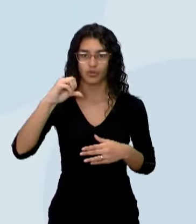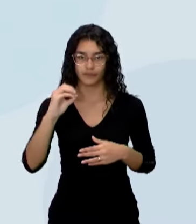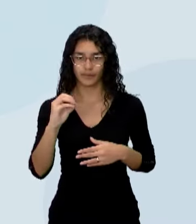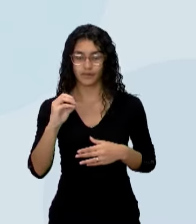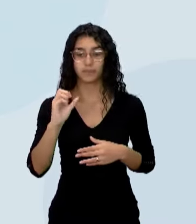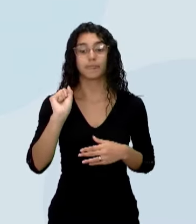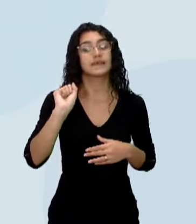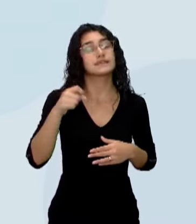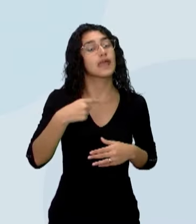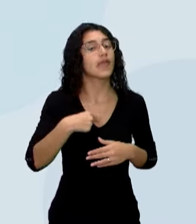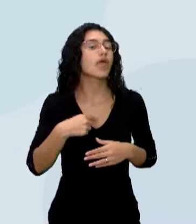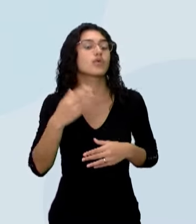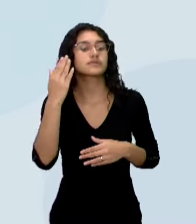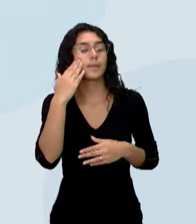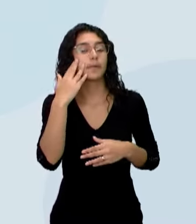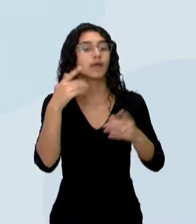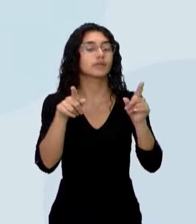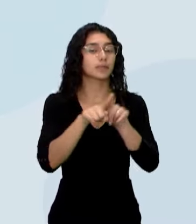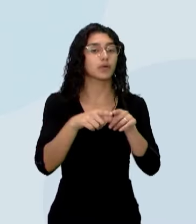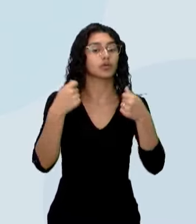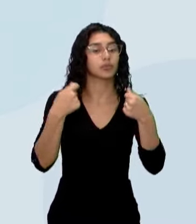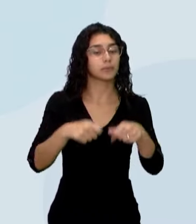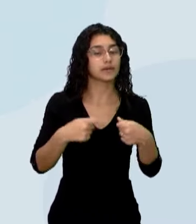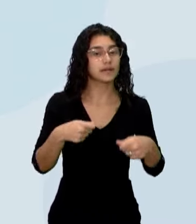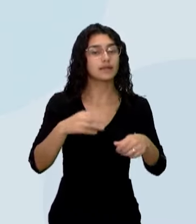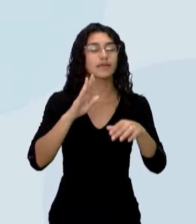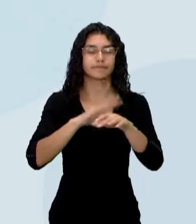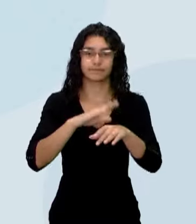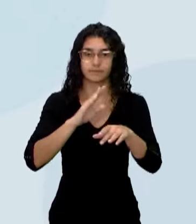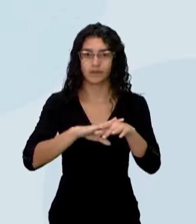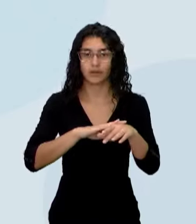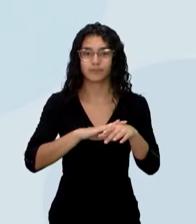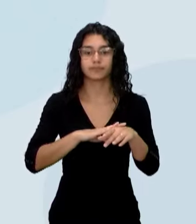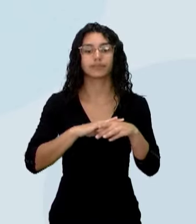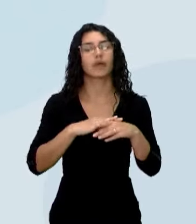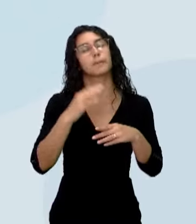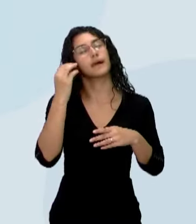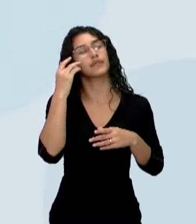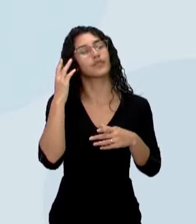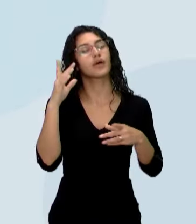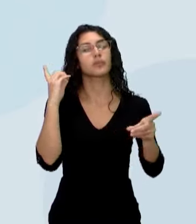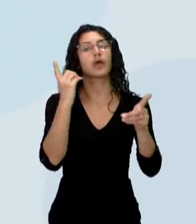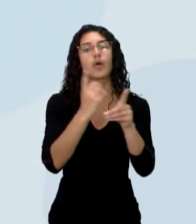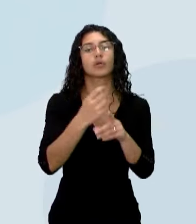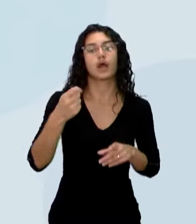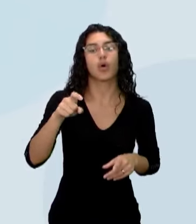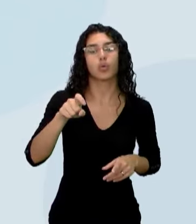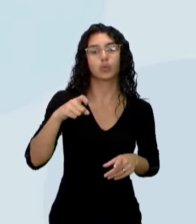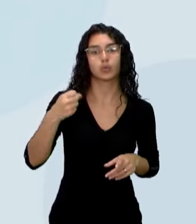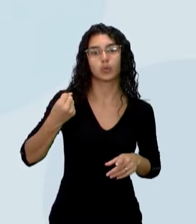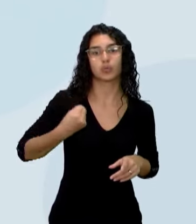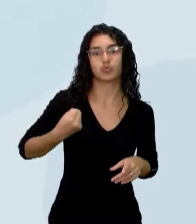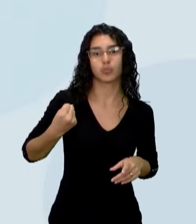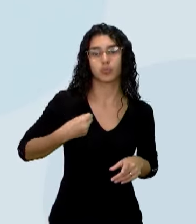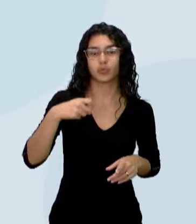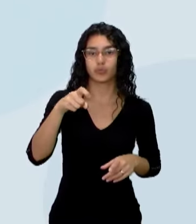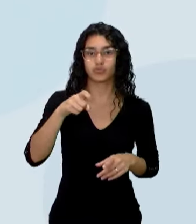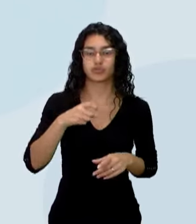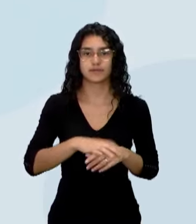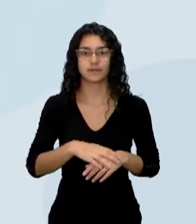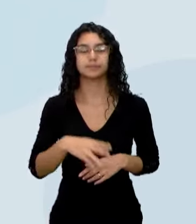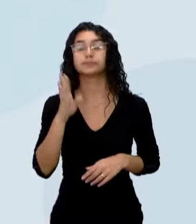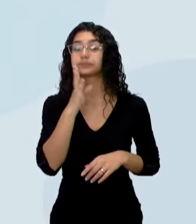eu souber quanto vale esse, que é o que a gente vai saber aí fazendo essas medições, fica mais fácil para descobrir o x. Aí eu monto uma equação. Legal.